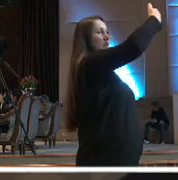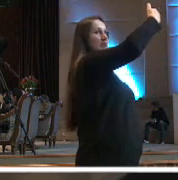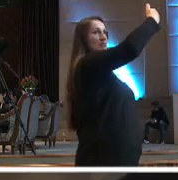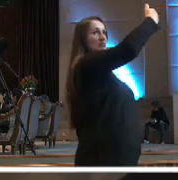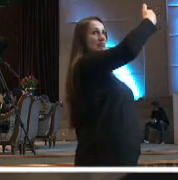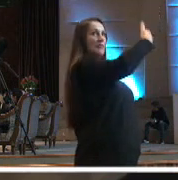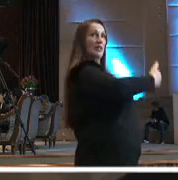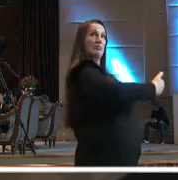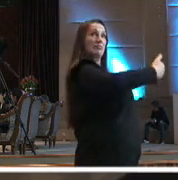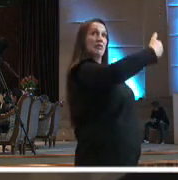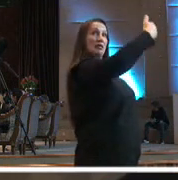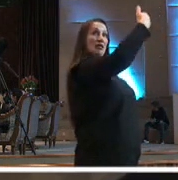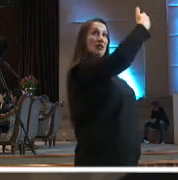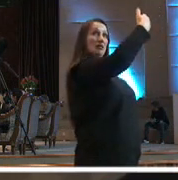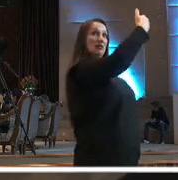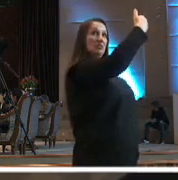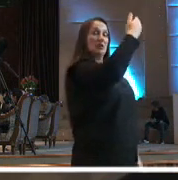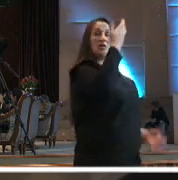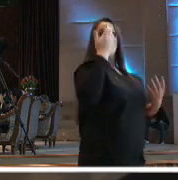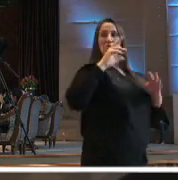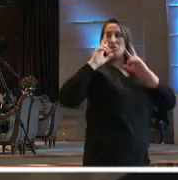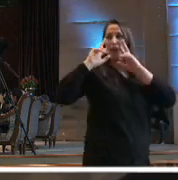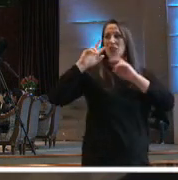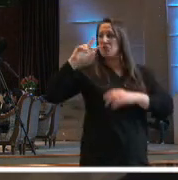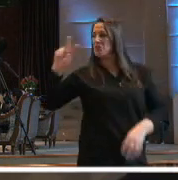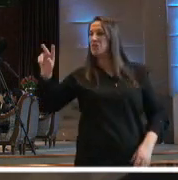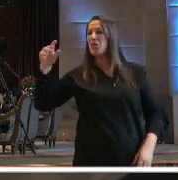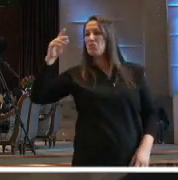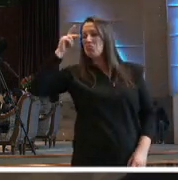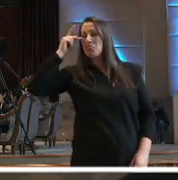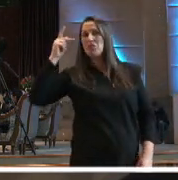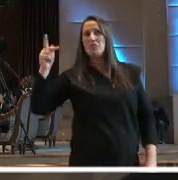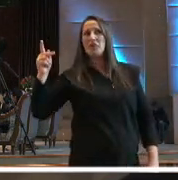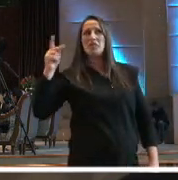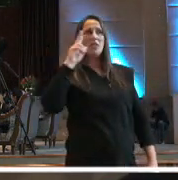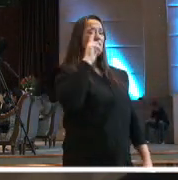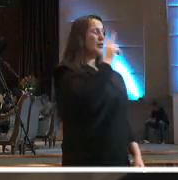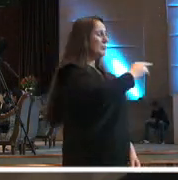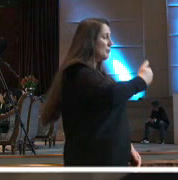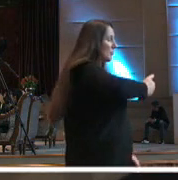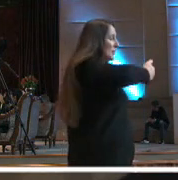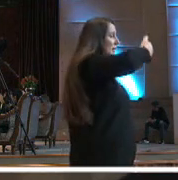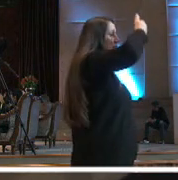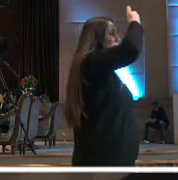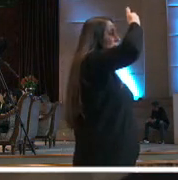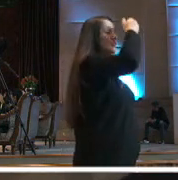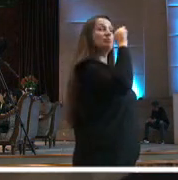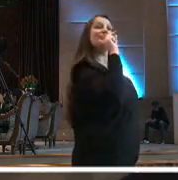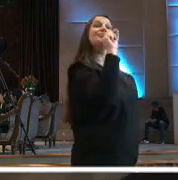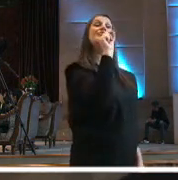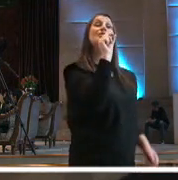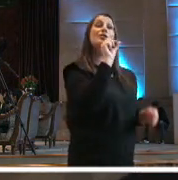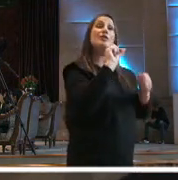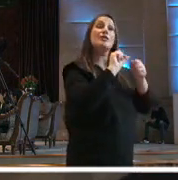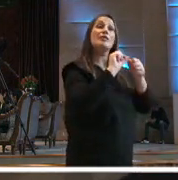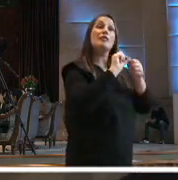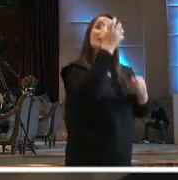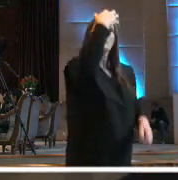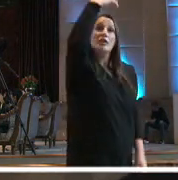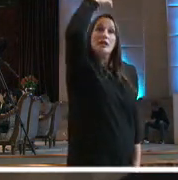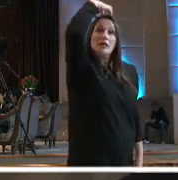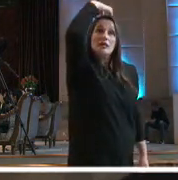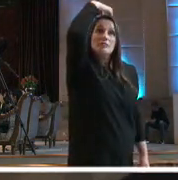E aí o profeta vai embora. E quando ele está olhando para a parede, adivinha o que ele vai fazer?